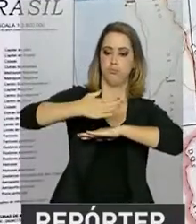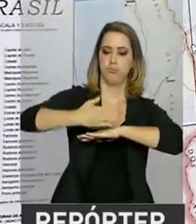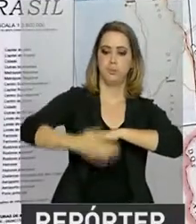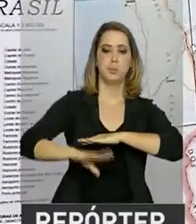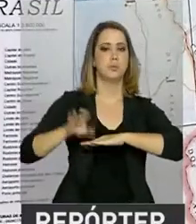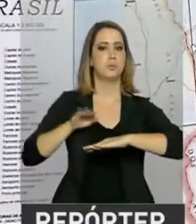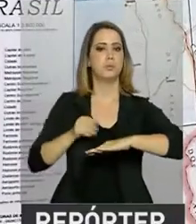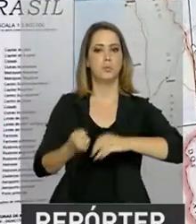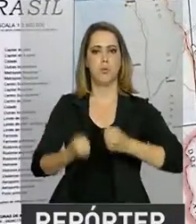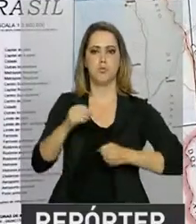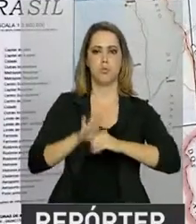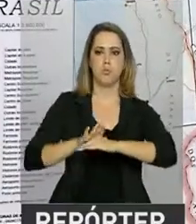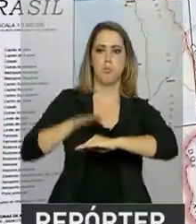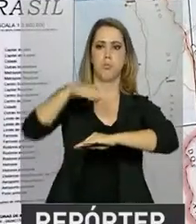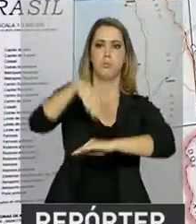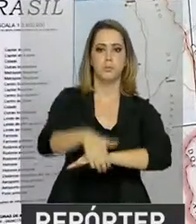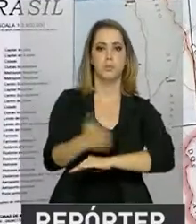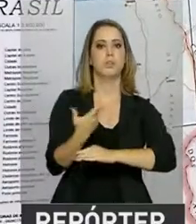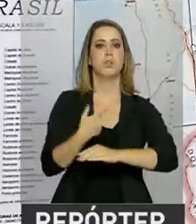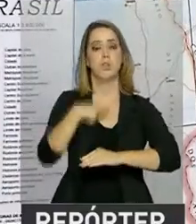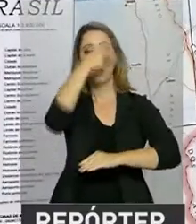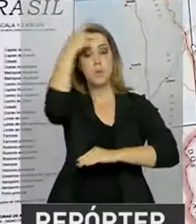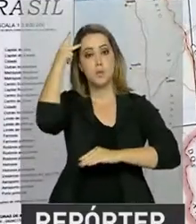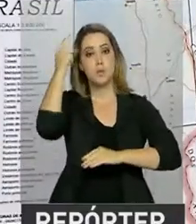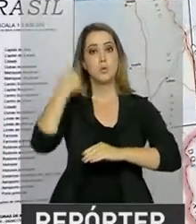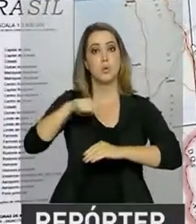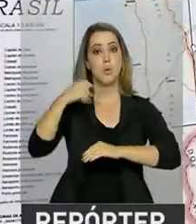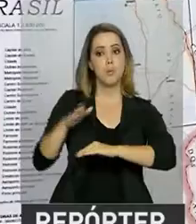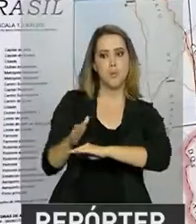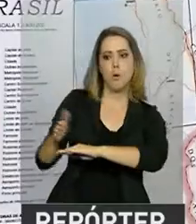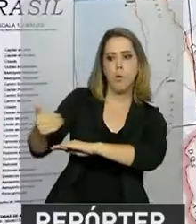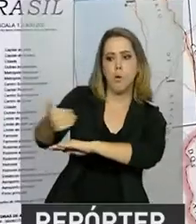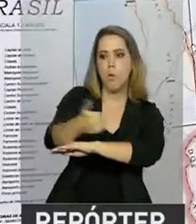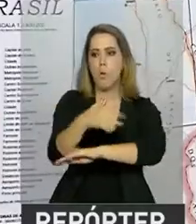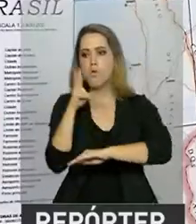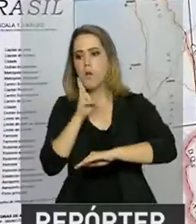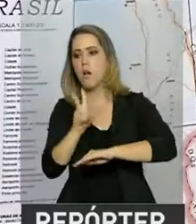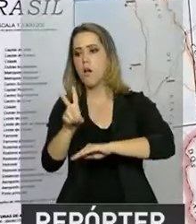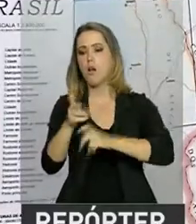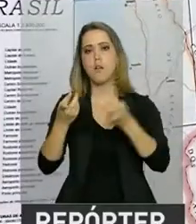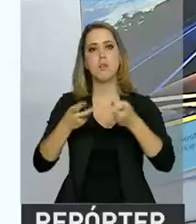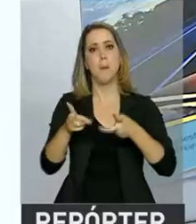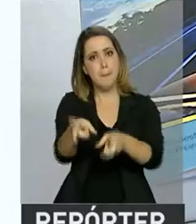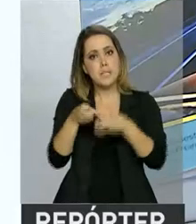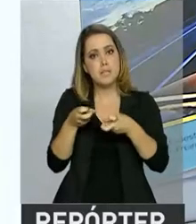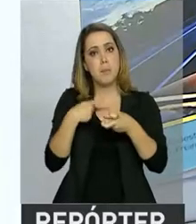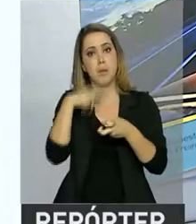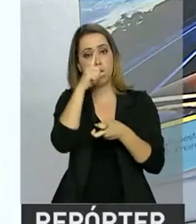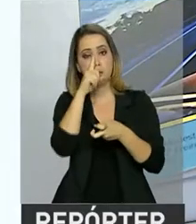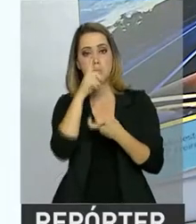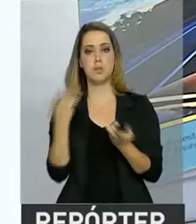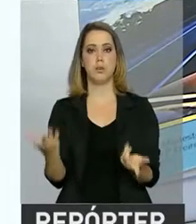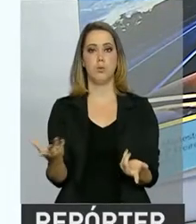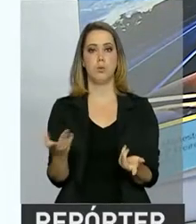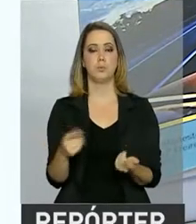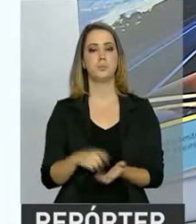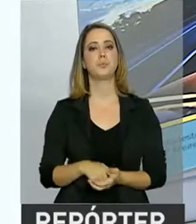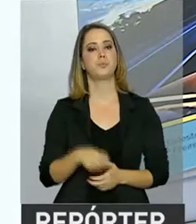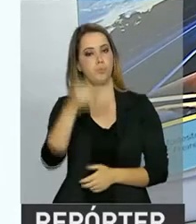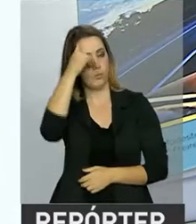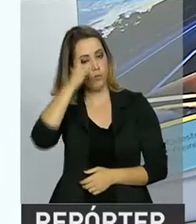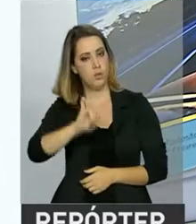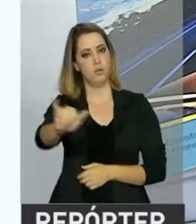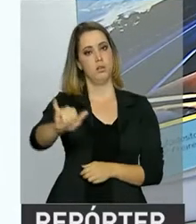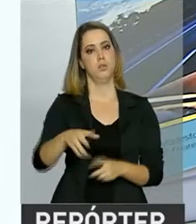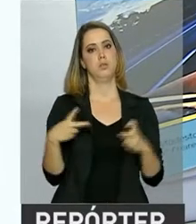né? E o motorista tem que ter essa sensibilidade. E para evitar acidentes e mortes,